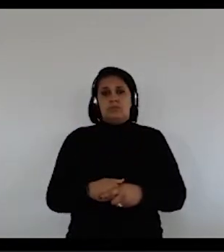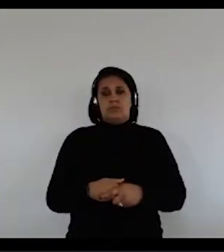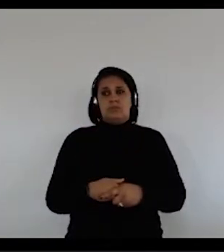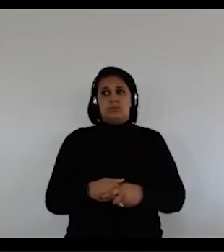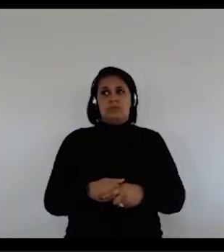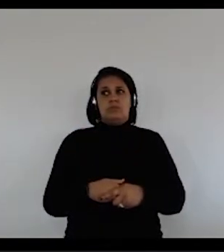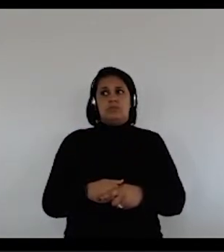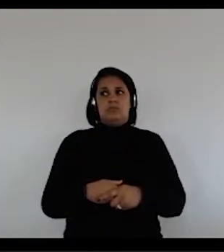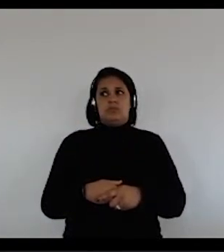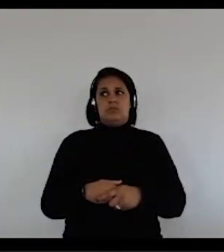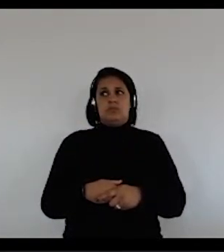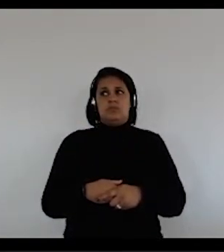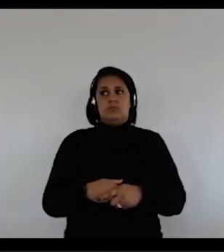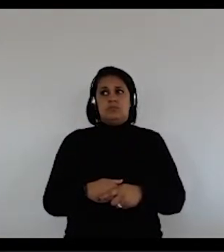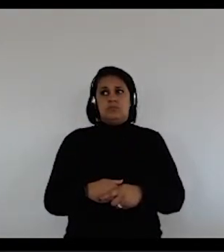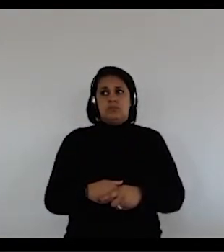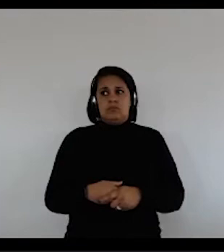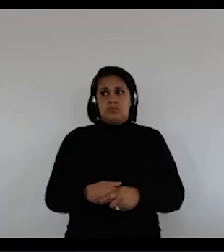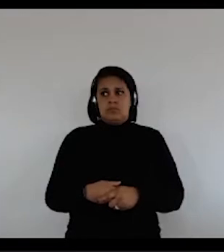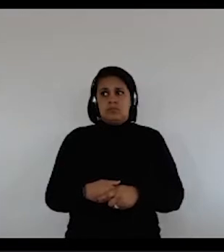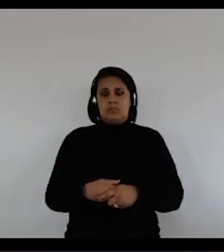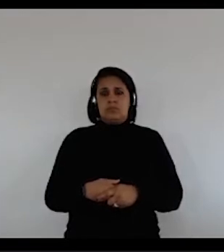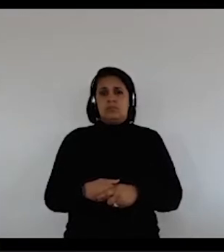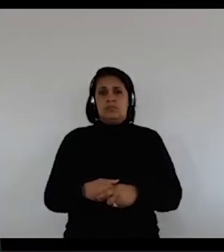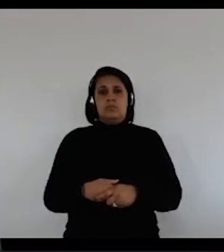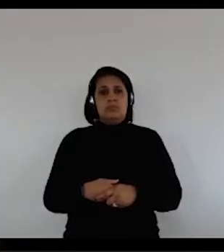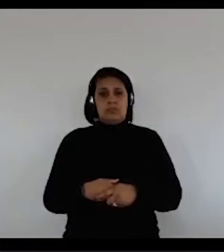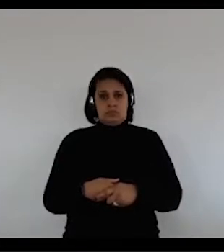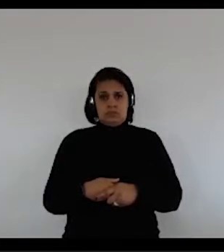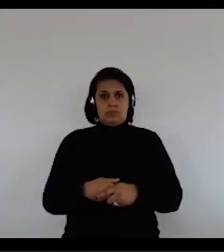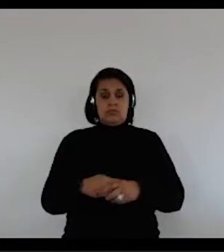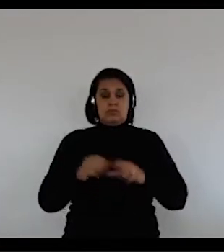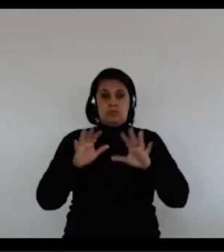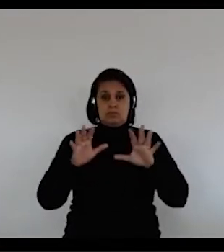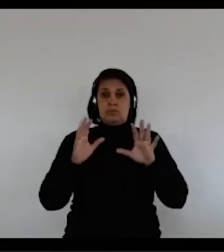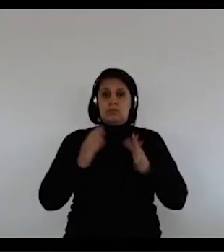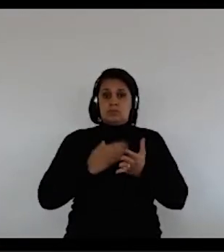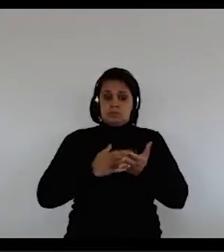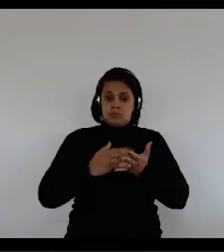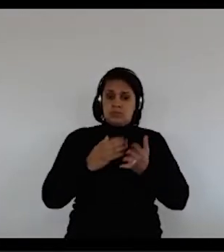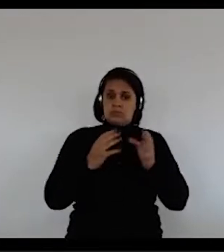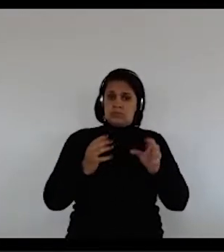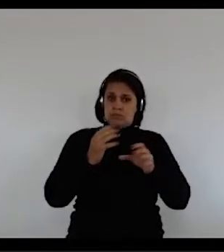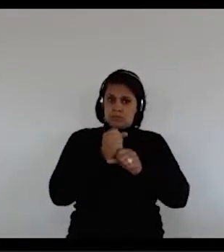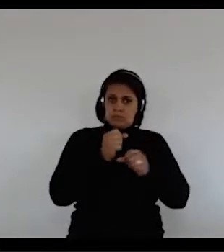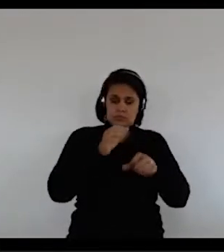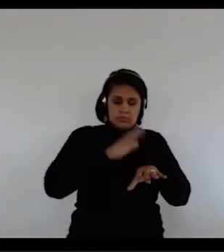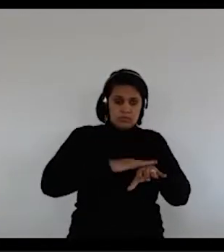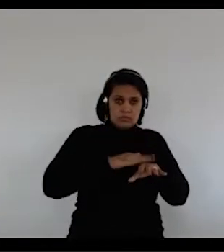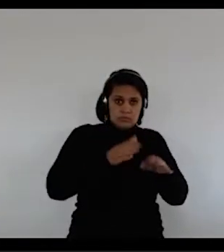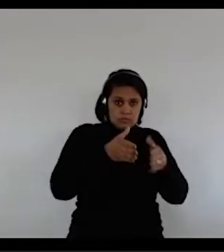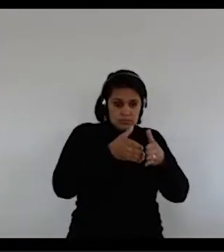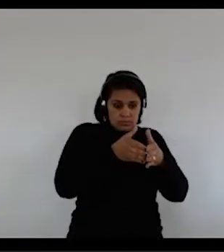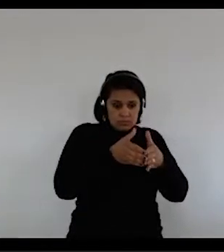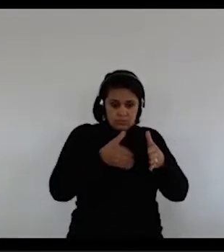retomar o prazo onde foi suspenso. Não, o prazo deve começar do novo. Mais